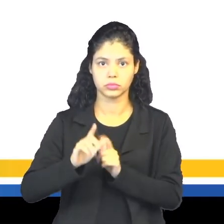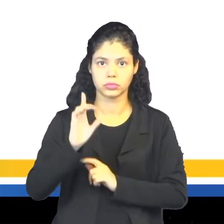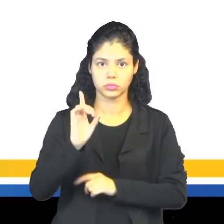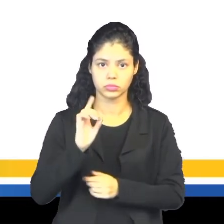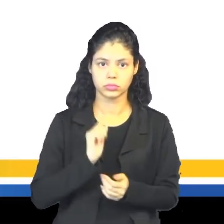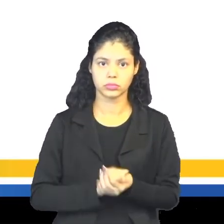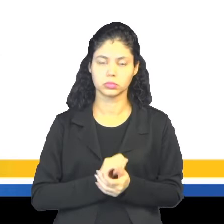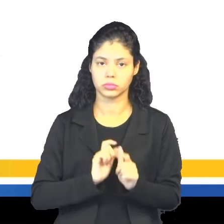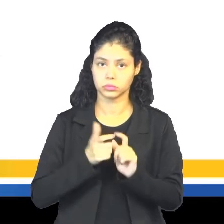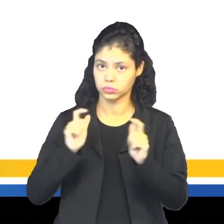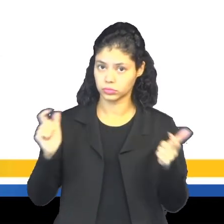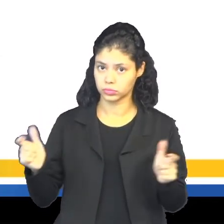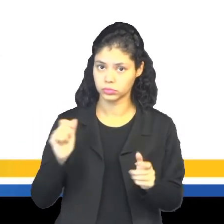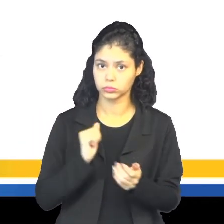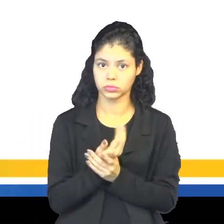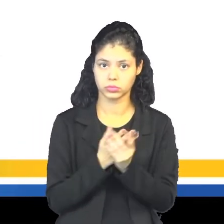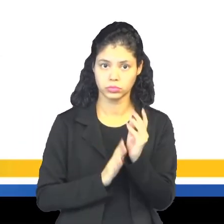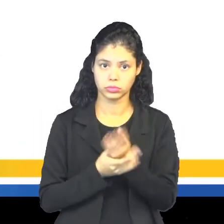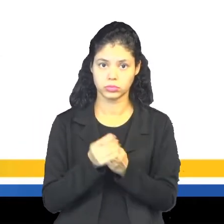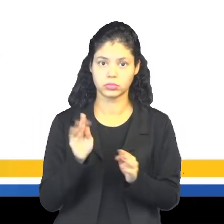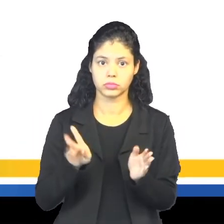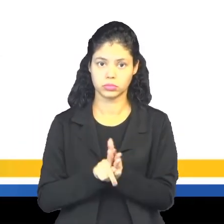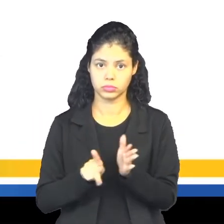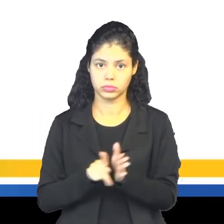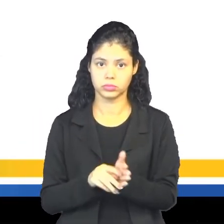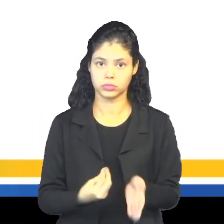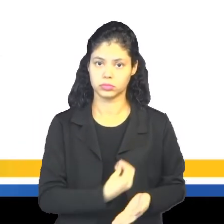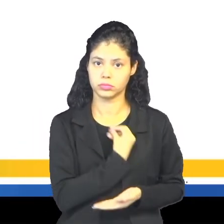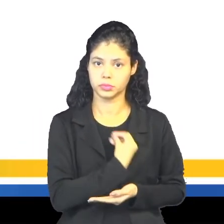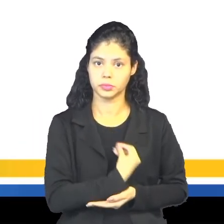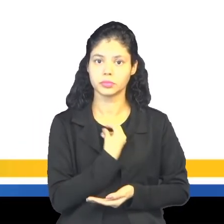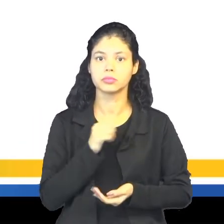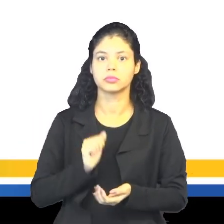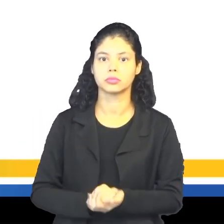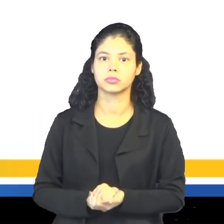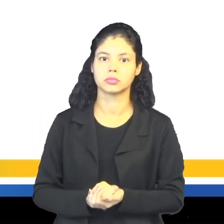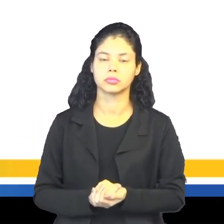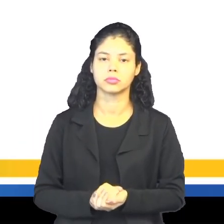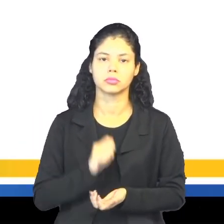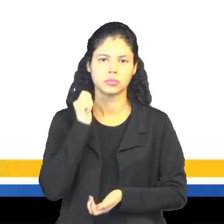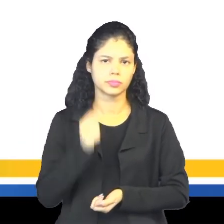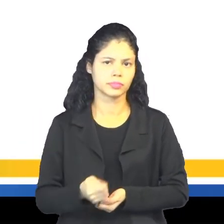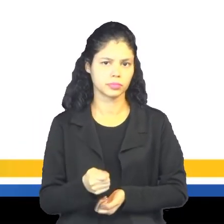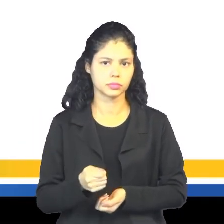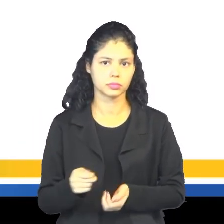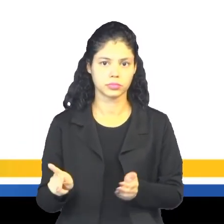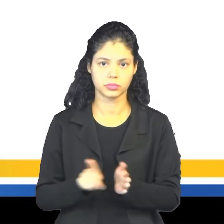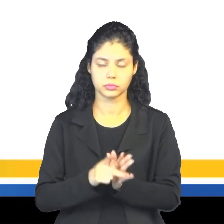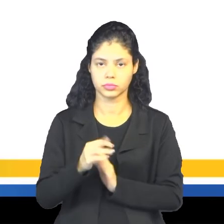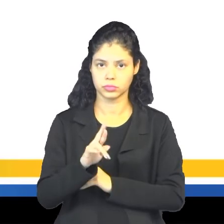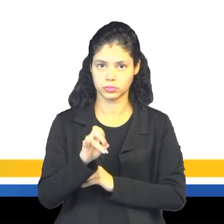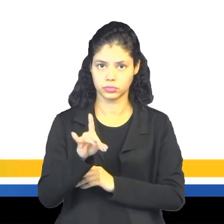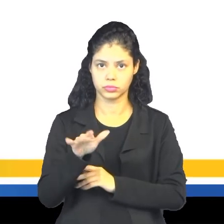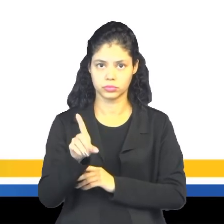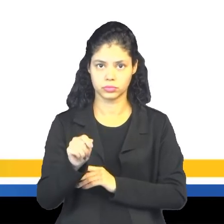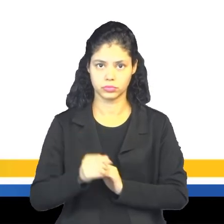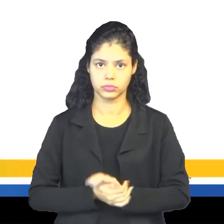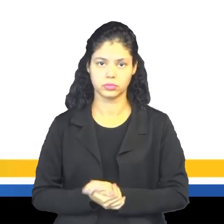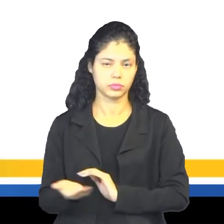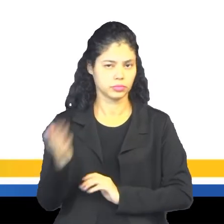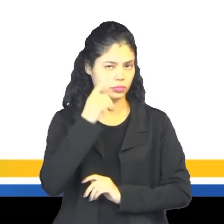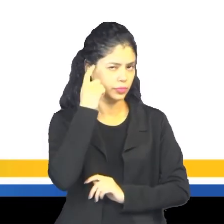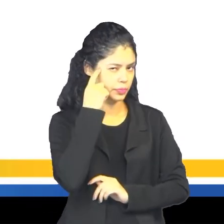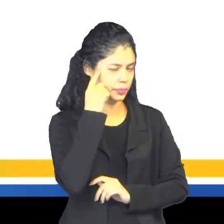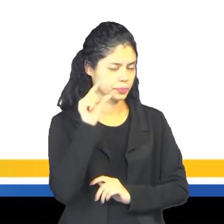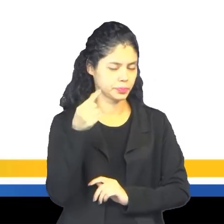crescimento do contingente de mão de obra camponesa e a presença da concepção burguesa de ditadura do proletariado. Vamos lá, pensando